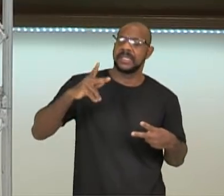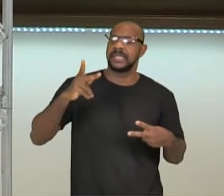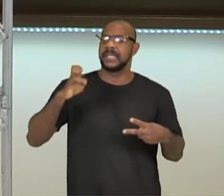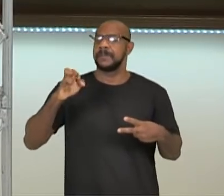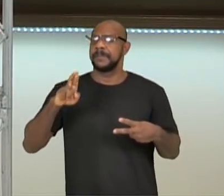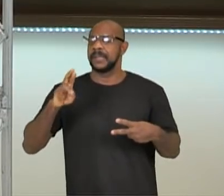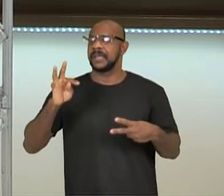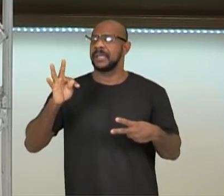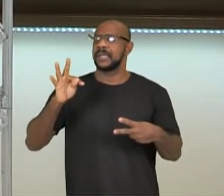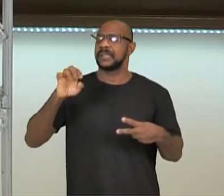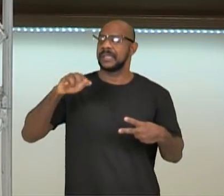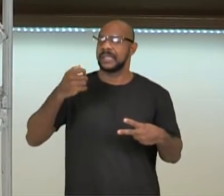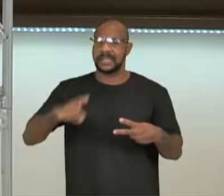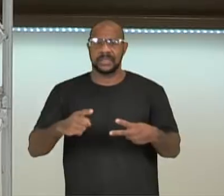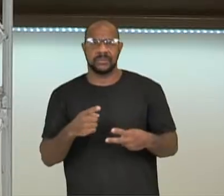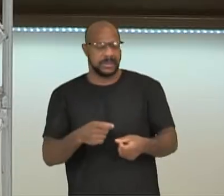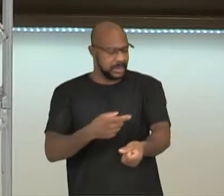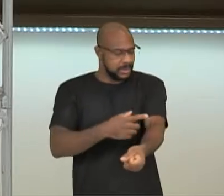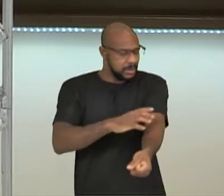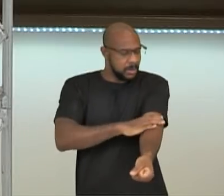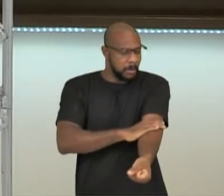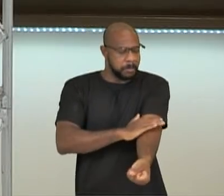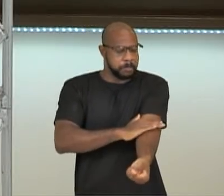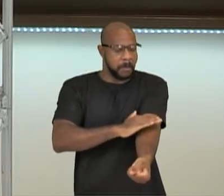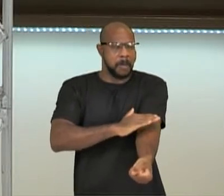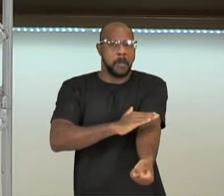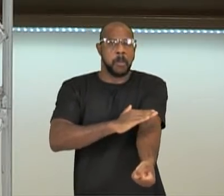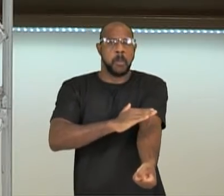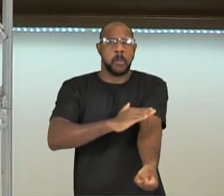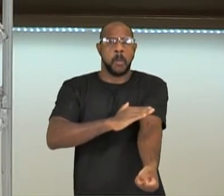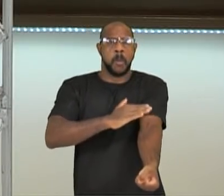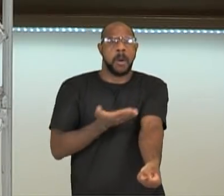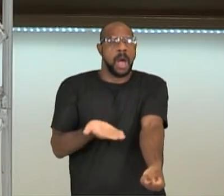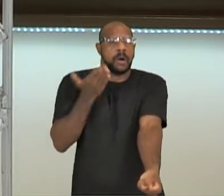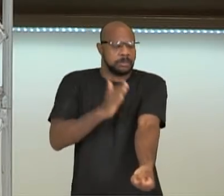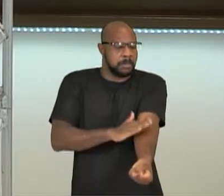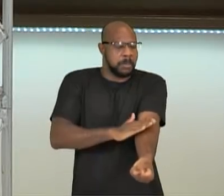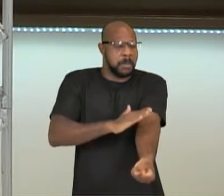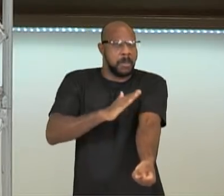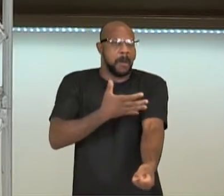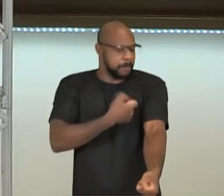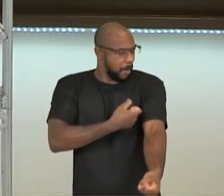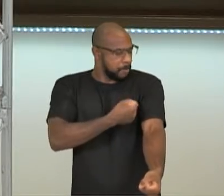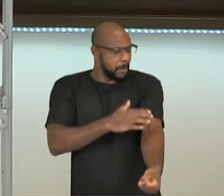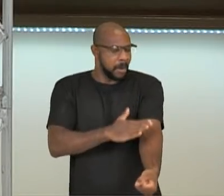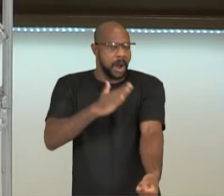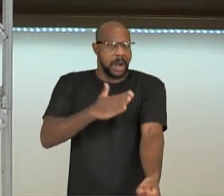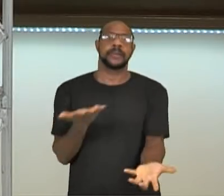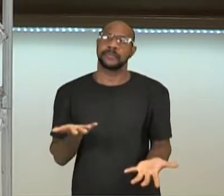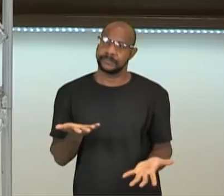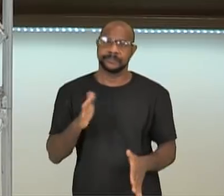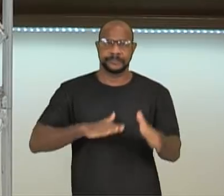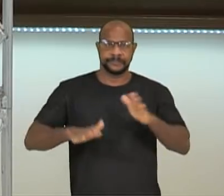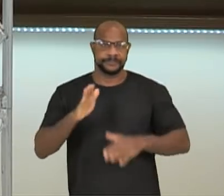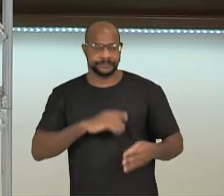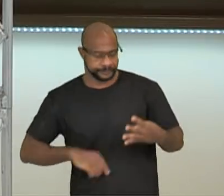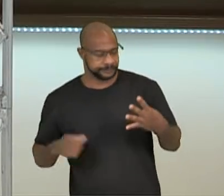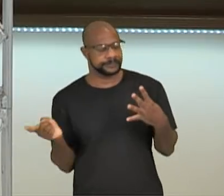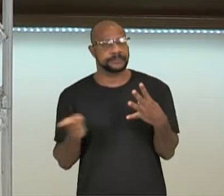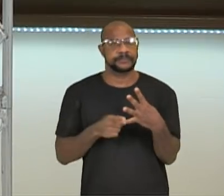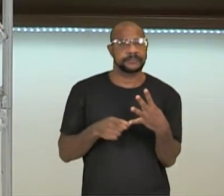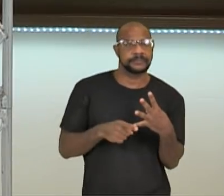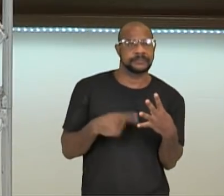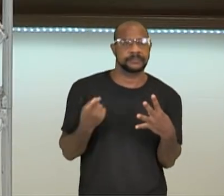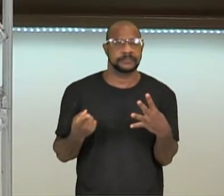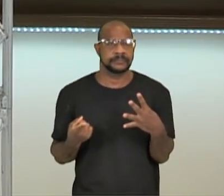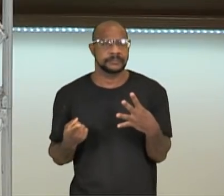quanto mais alimentos gordurosos e ricos em sódio, né, maior a chance de desenvolver esse quadro. E o escorbuto, uma